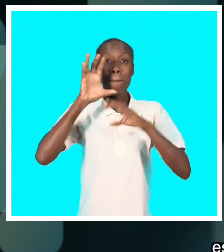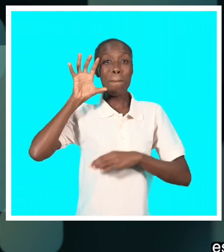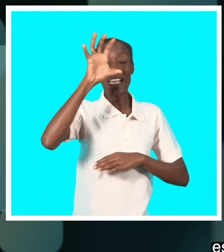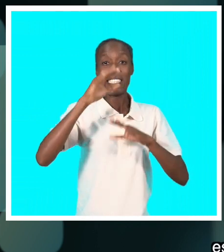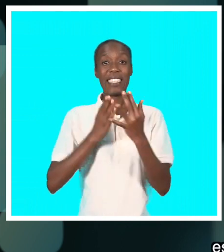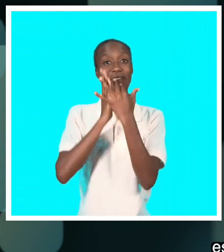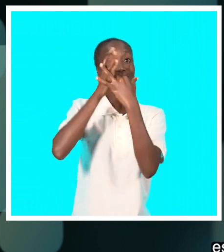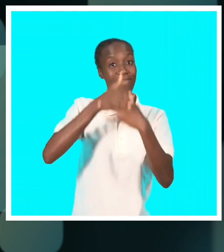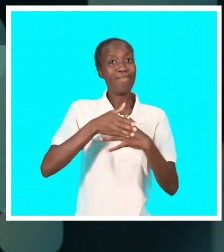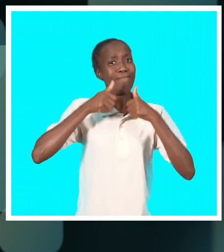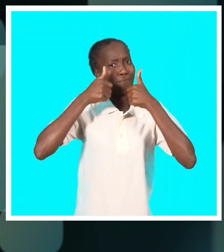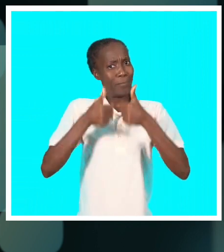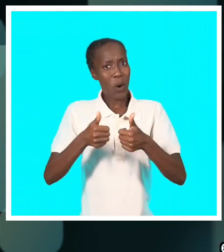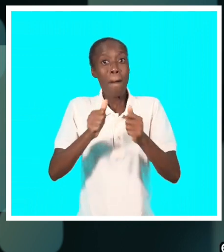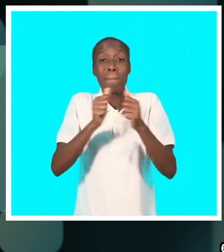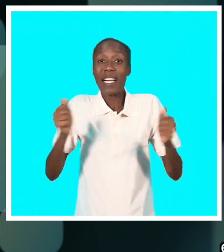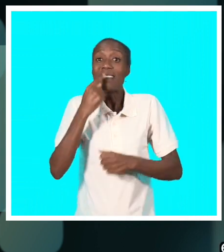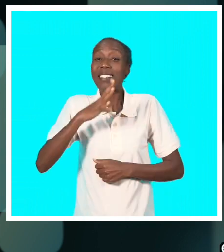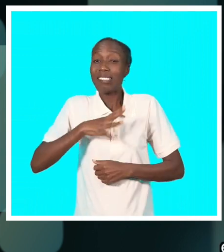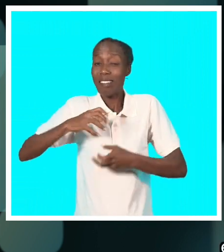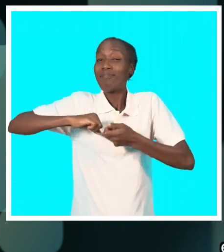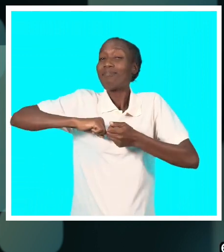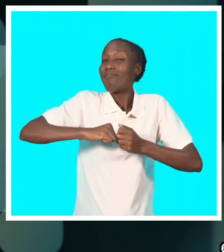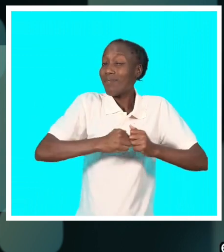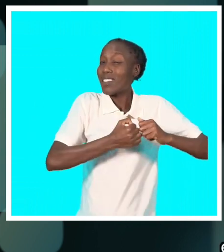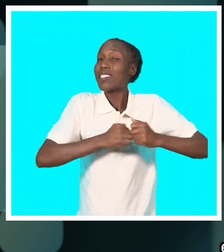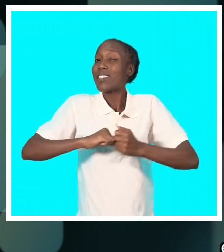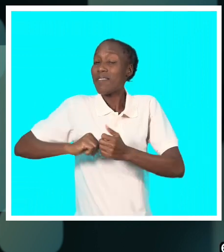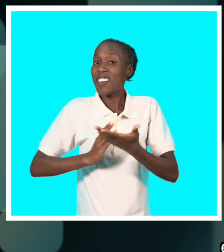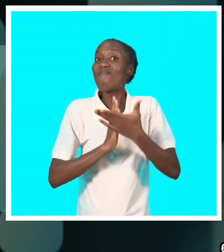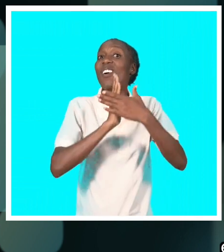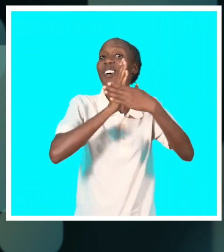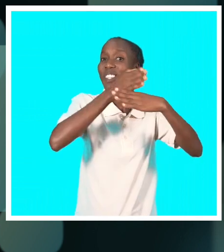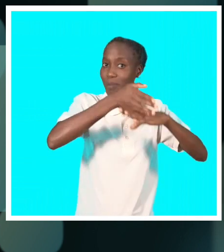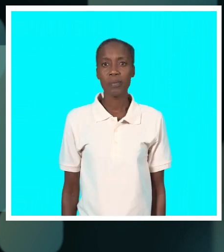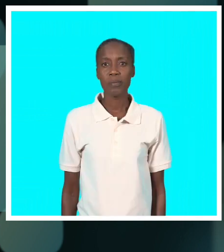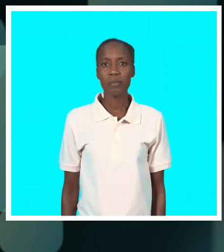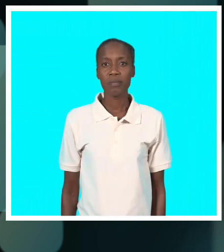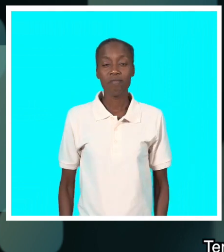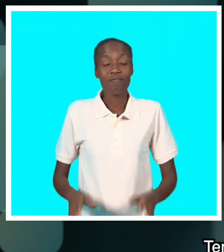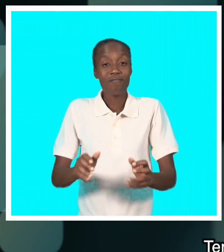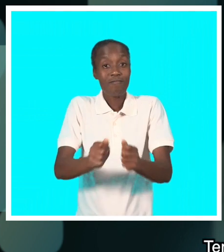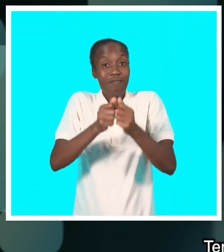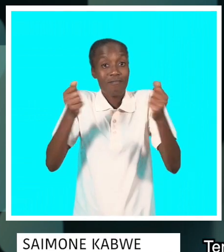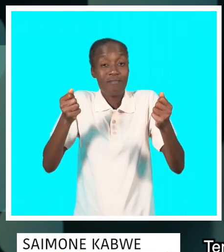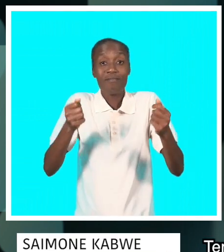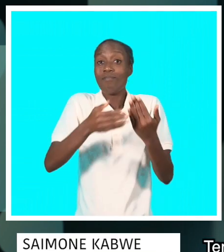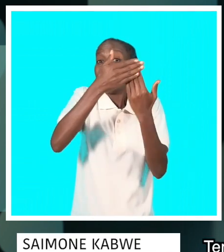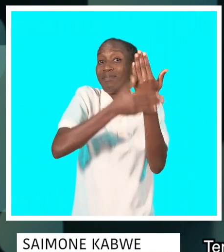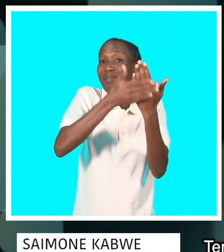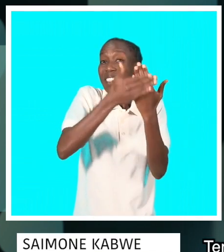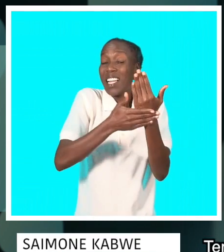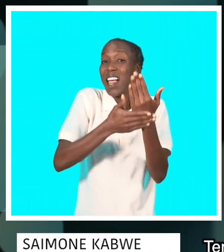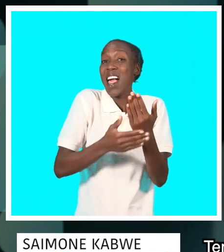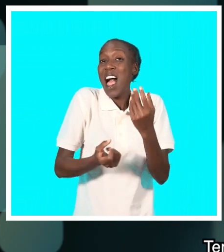país está num bom caminho, embora haja desafios a ser ultrapassados. Temos estado a ver capas